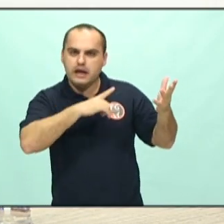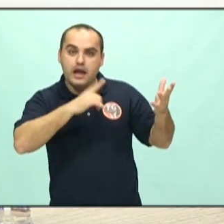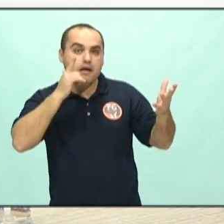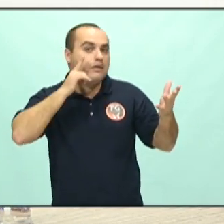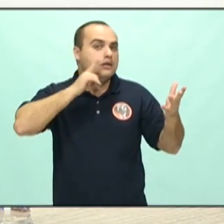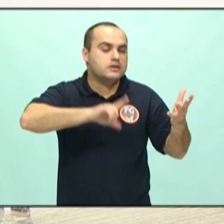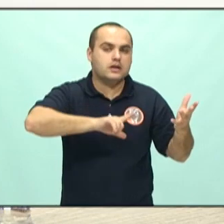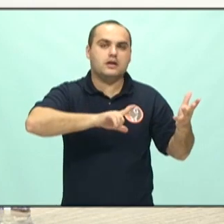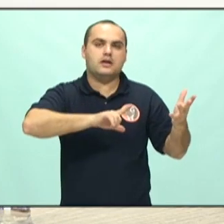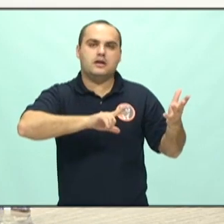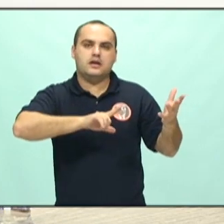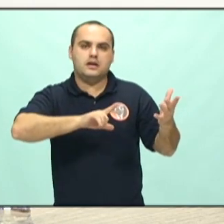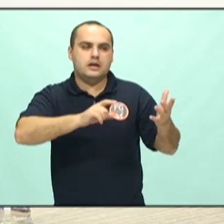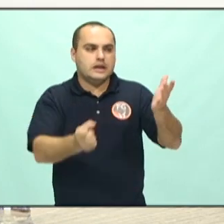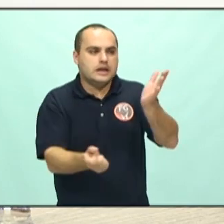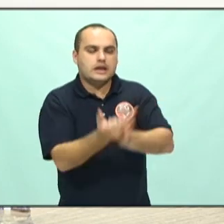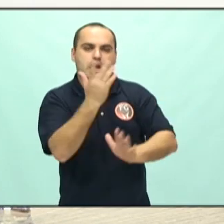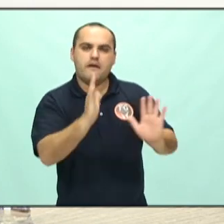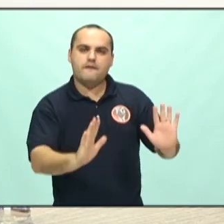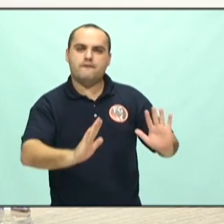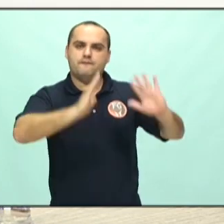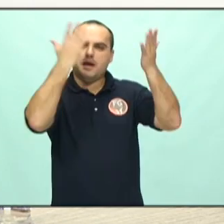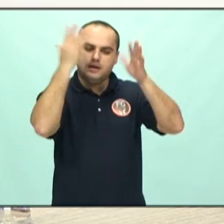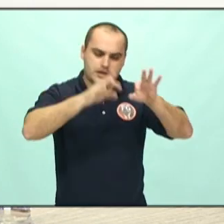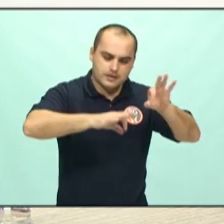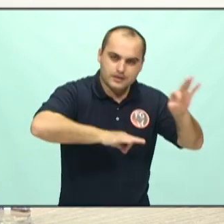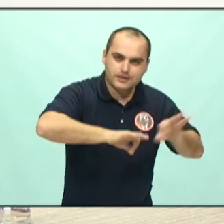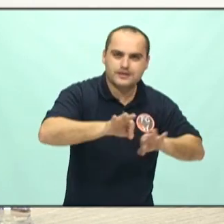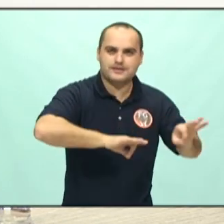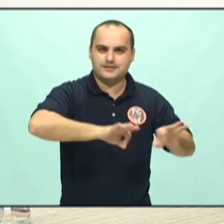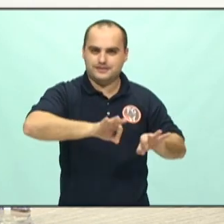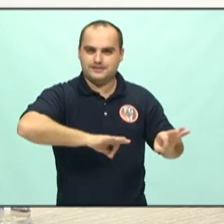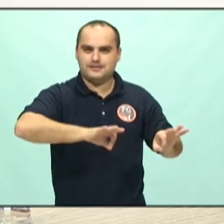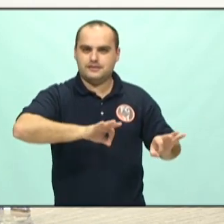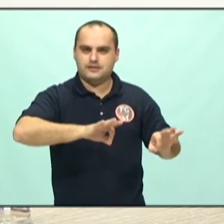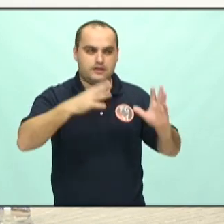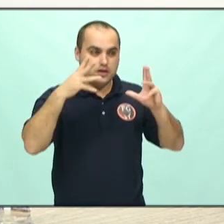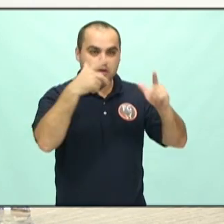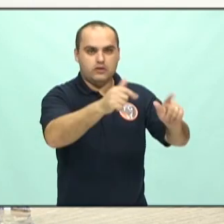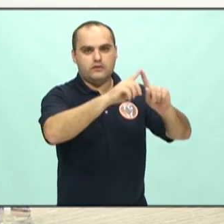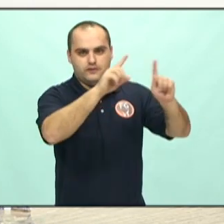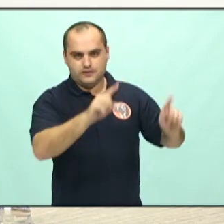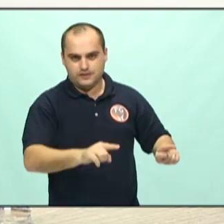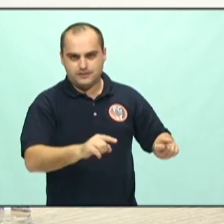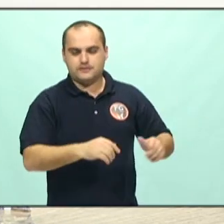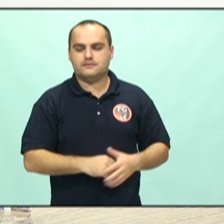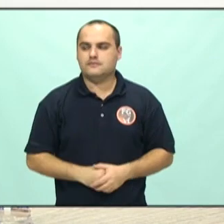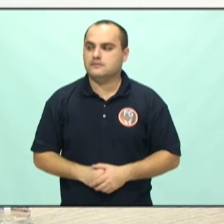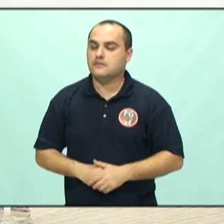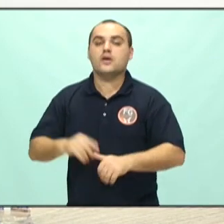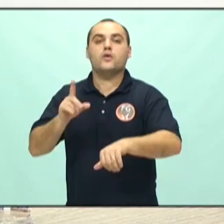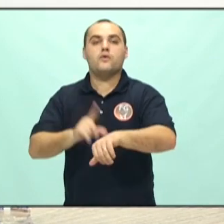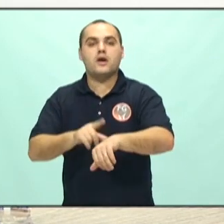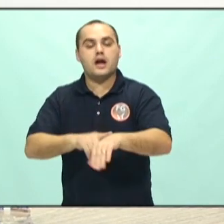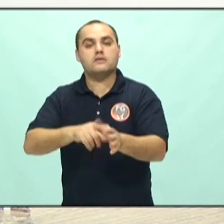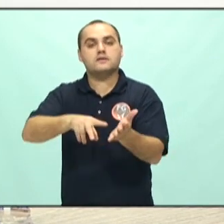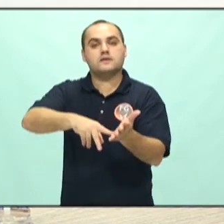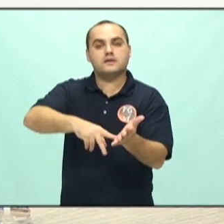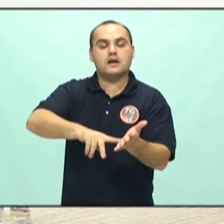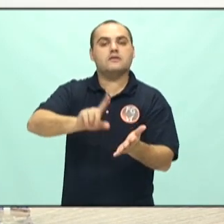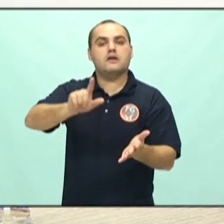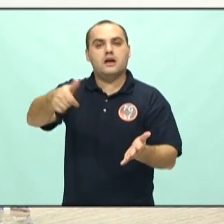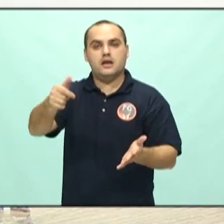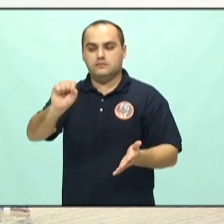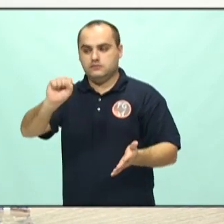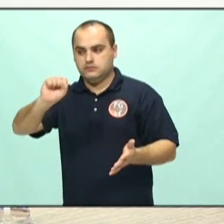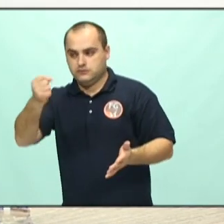conseguir fazer uma festa organizada para o servidor. E o horário do sindicato, ele está aberto